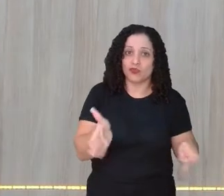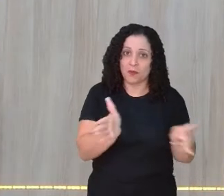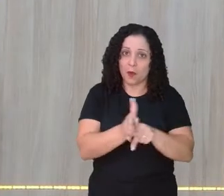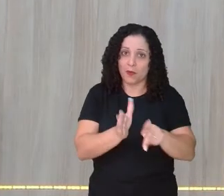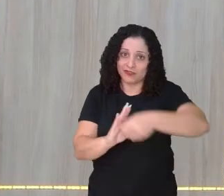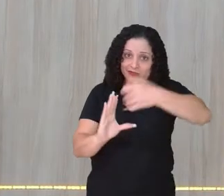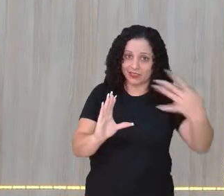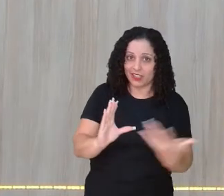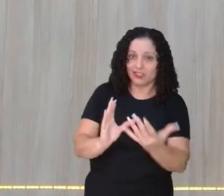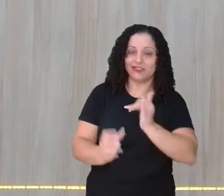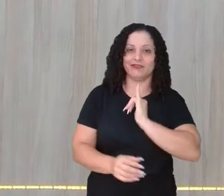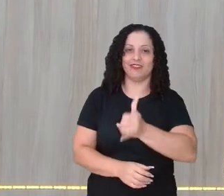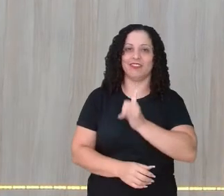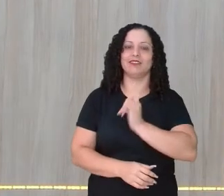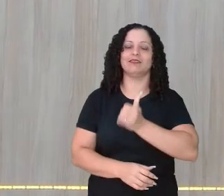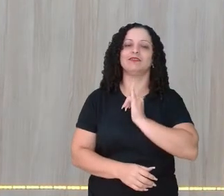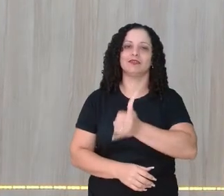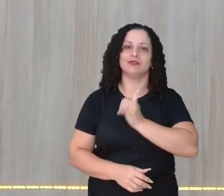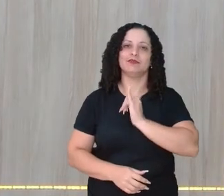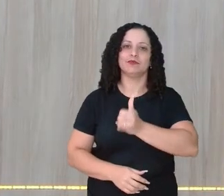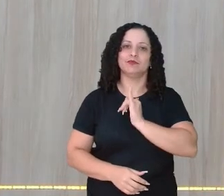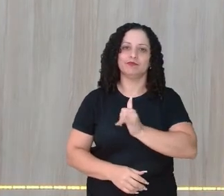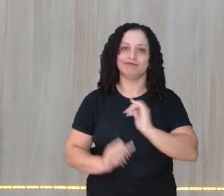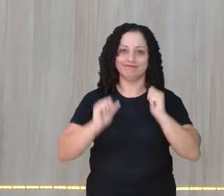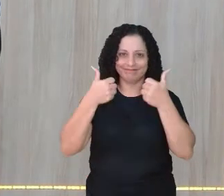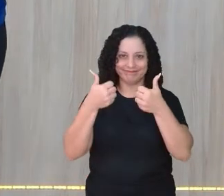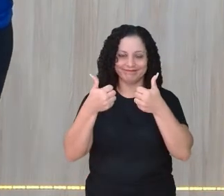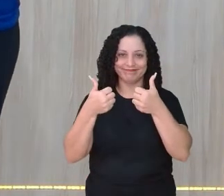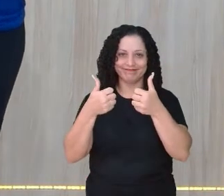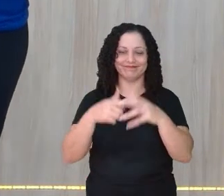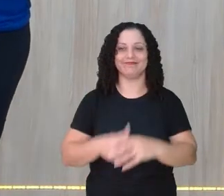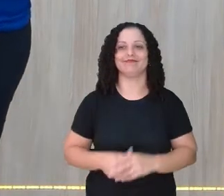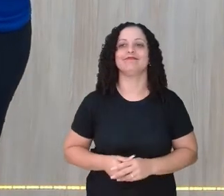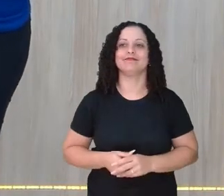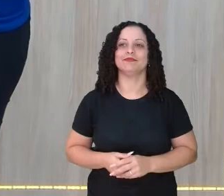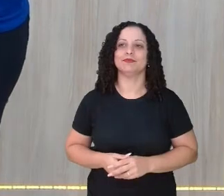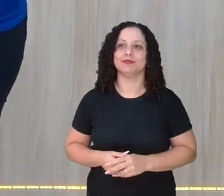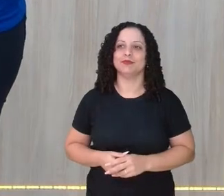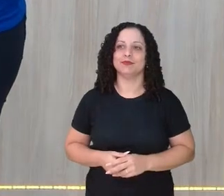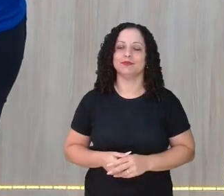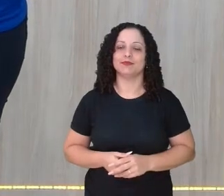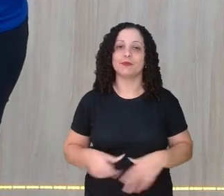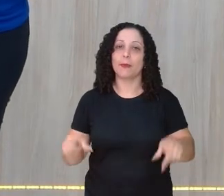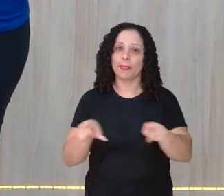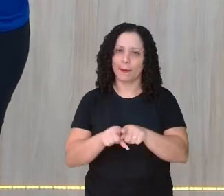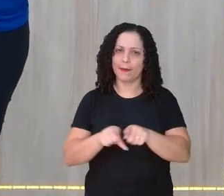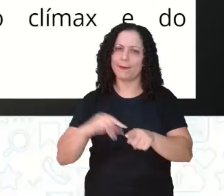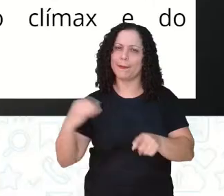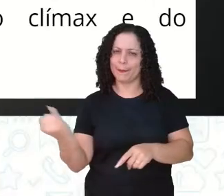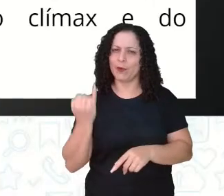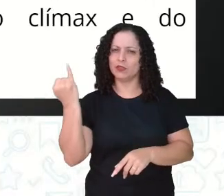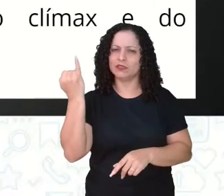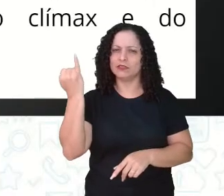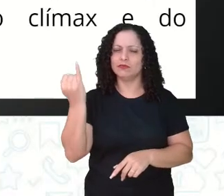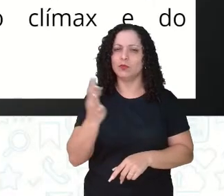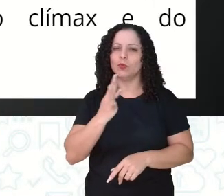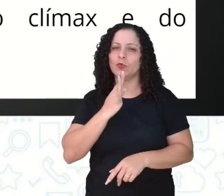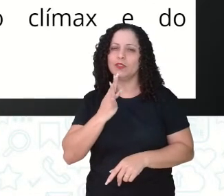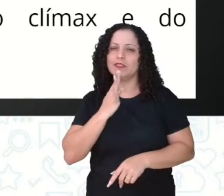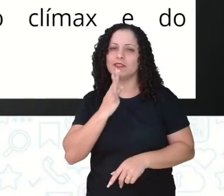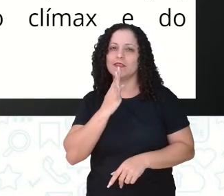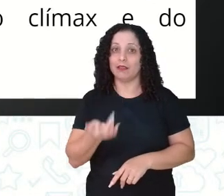elementos da narração. Tudo bem? Então vamos lá. Outra coisa, na narrativa a gente